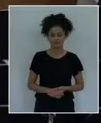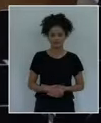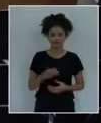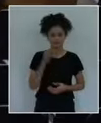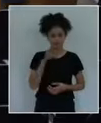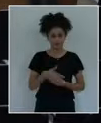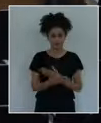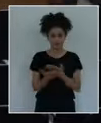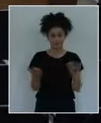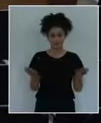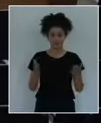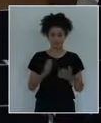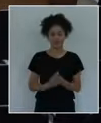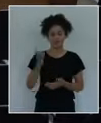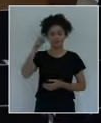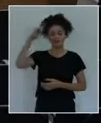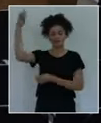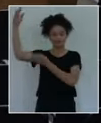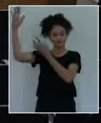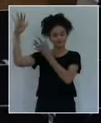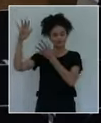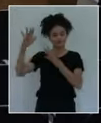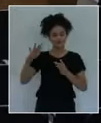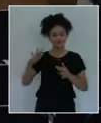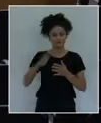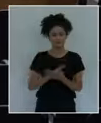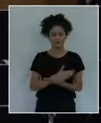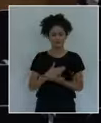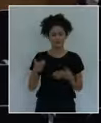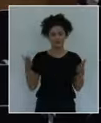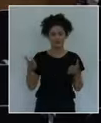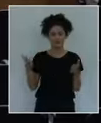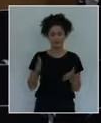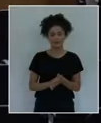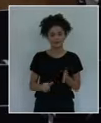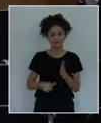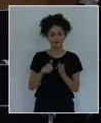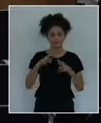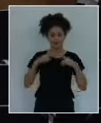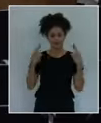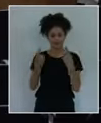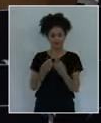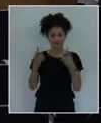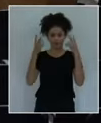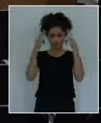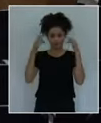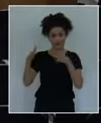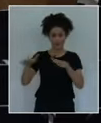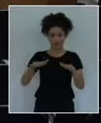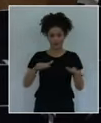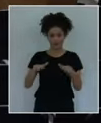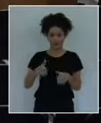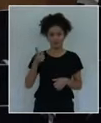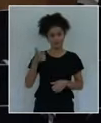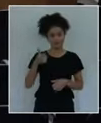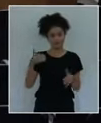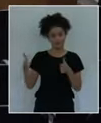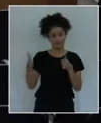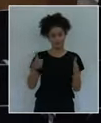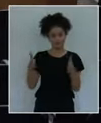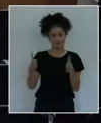Boa tarde a todos. Confiante na proteção de Deus, vamos dar início à primeira reunião ordinária móvel do primeiro período